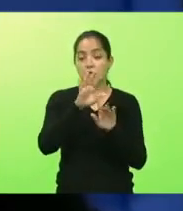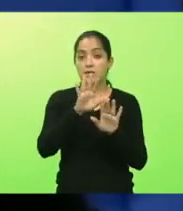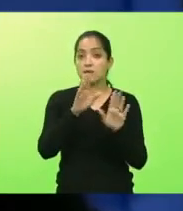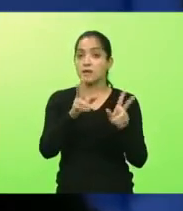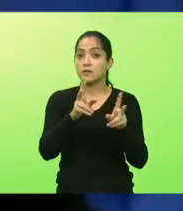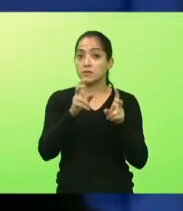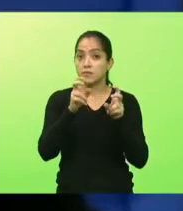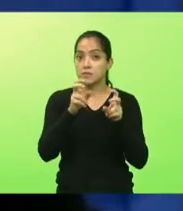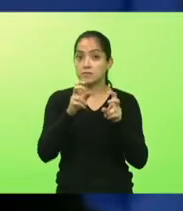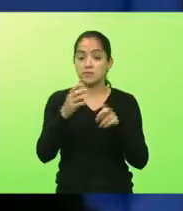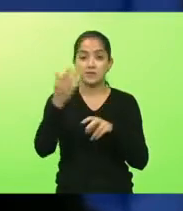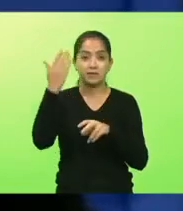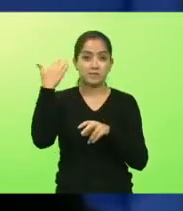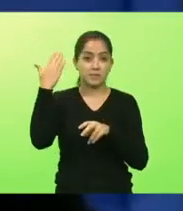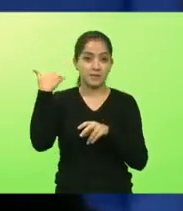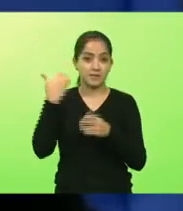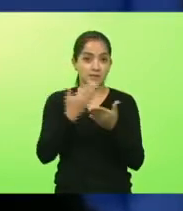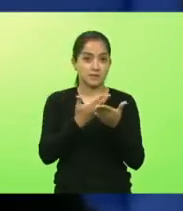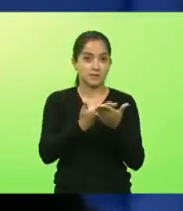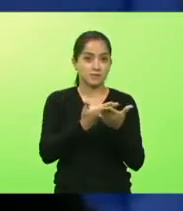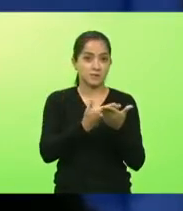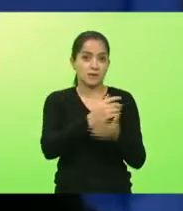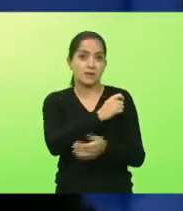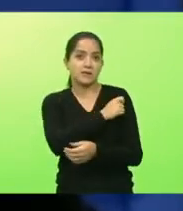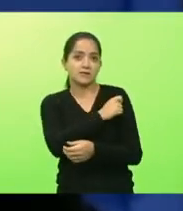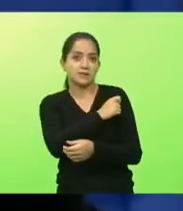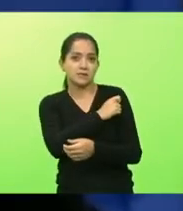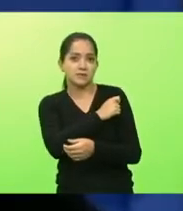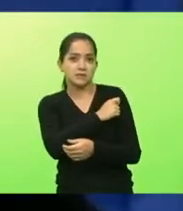que antigamente os alunos gazeavam aula